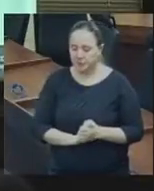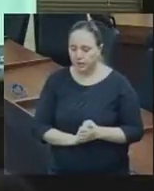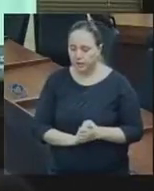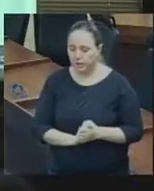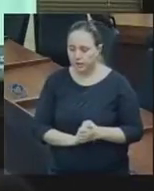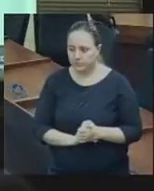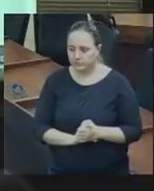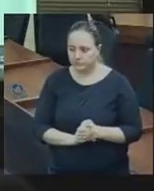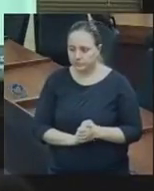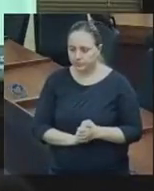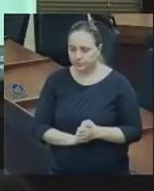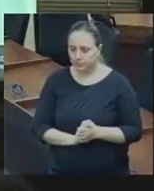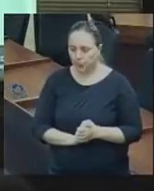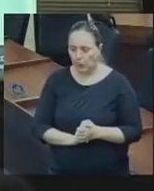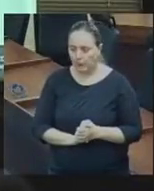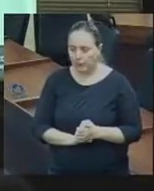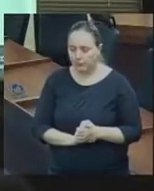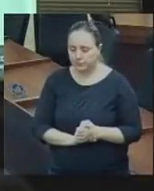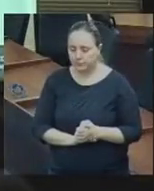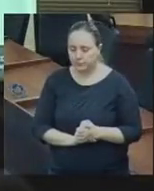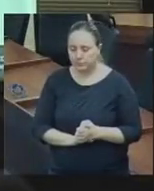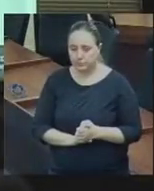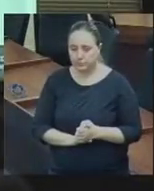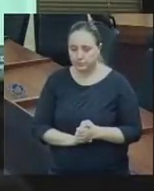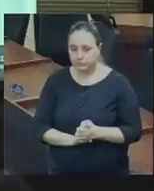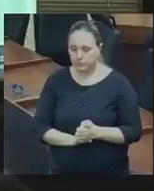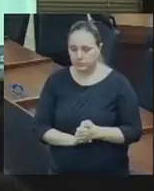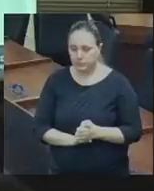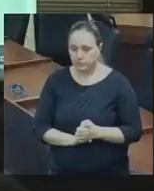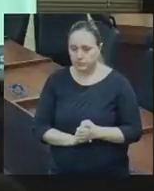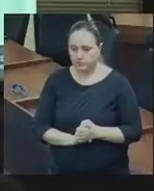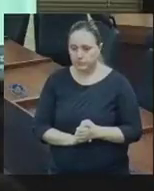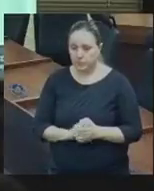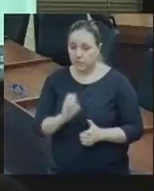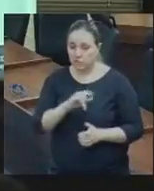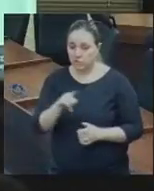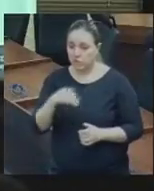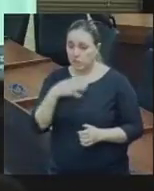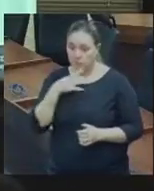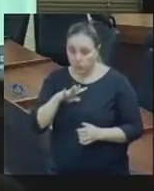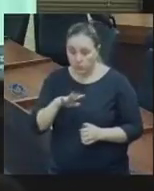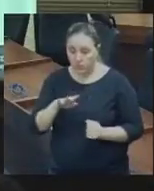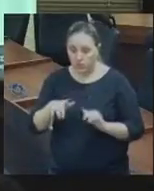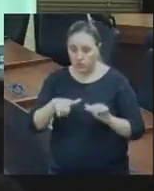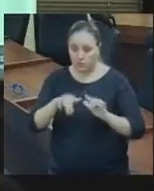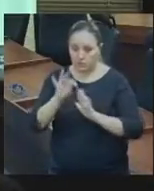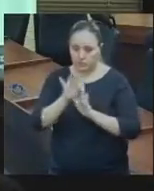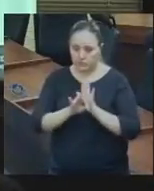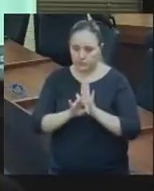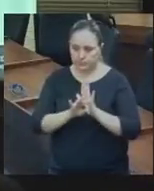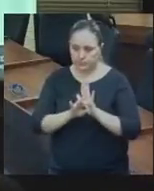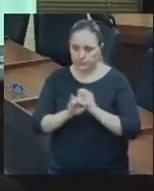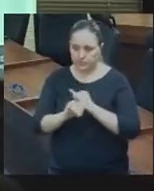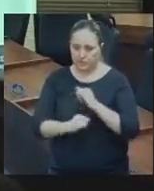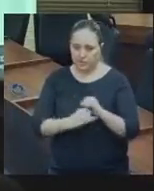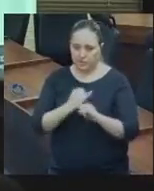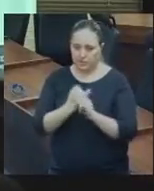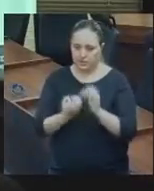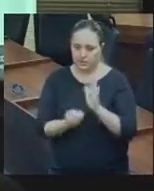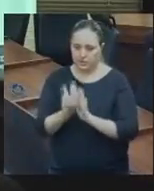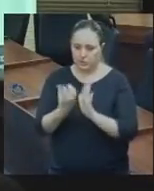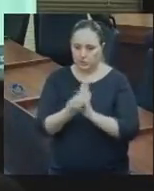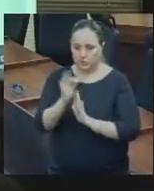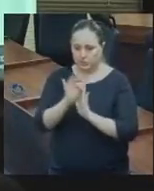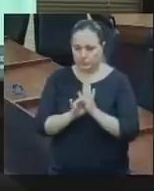é é que quem não conhece e trabalha com textos na internet produção de textos na internet